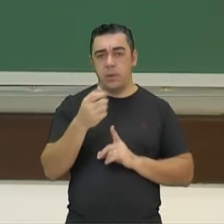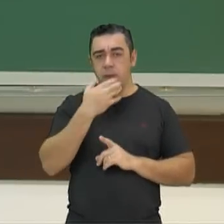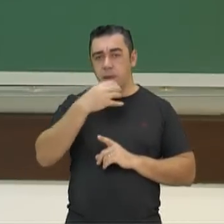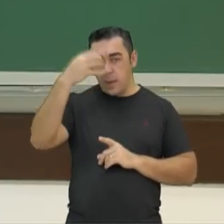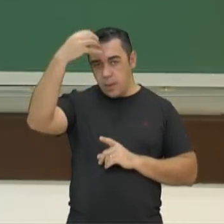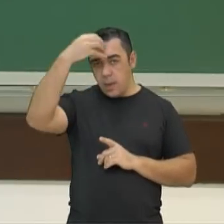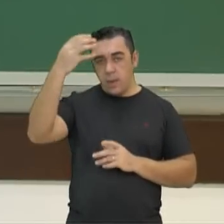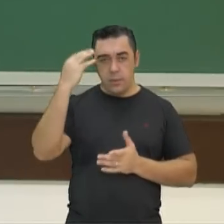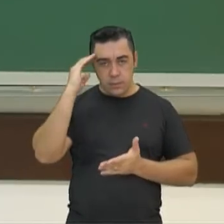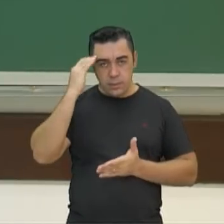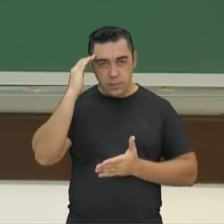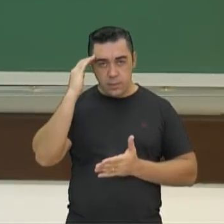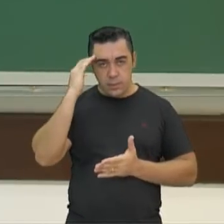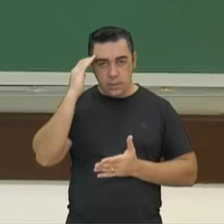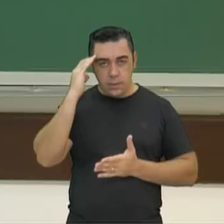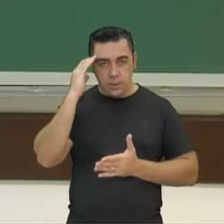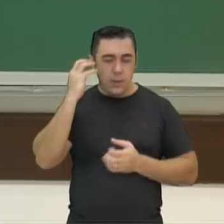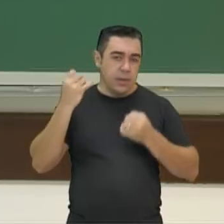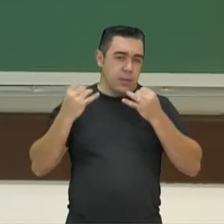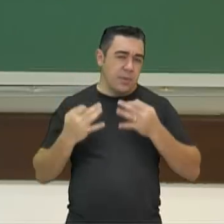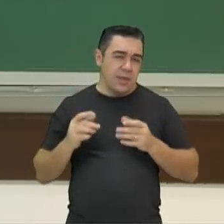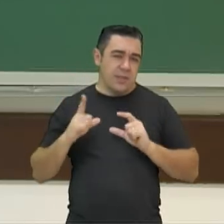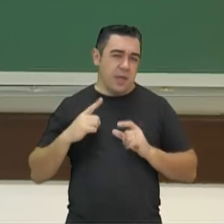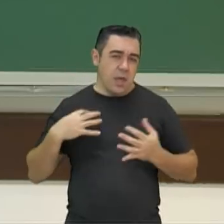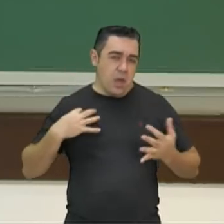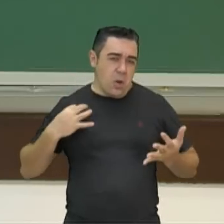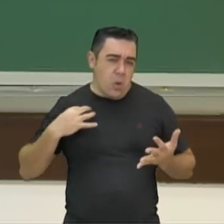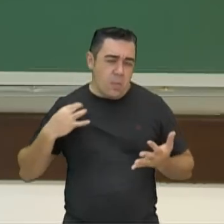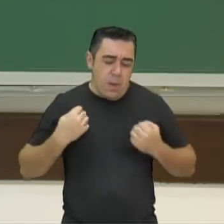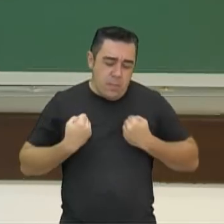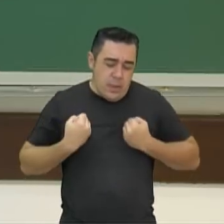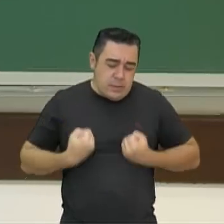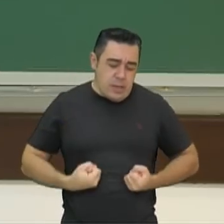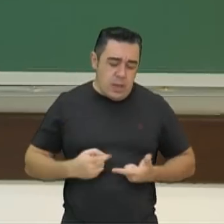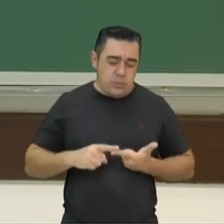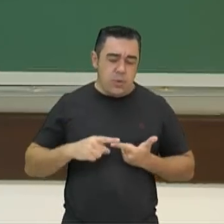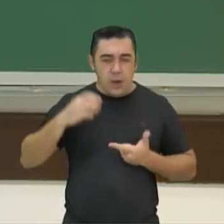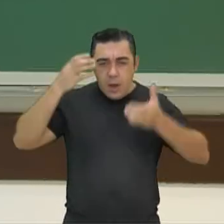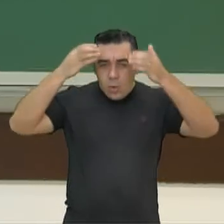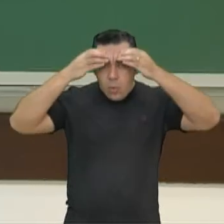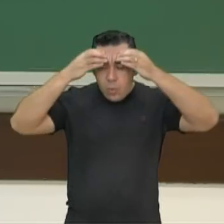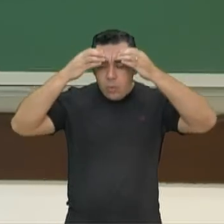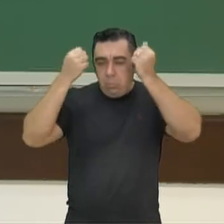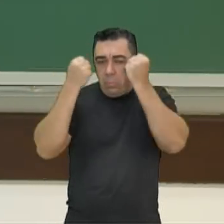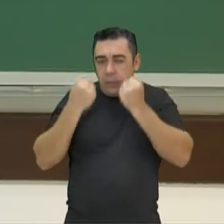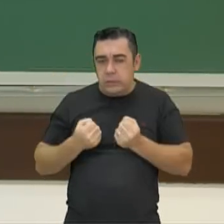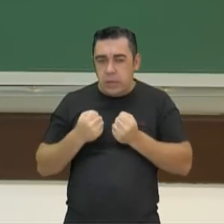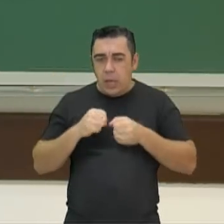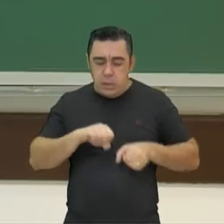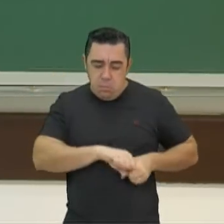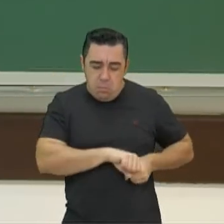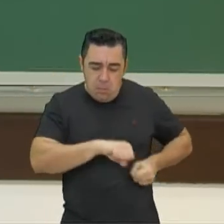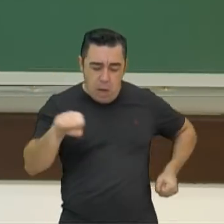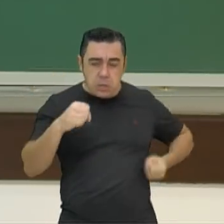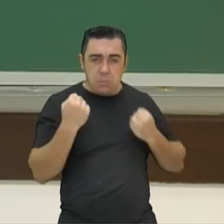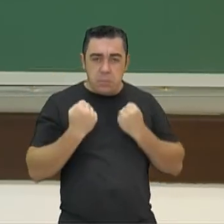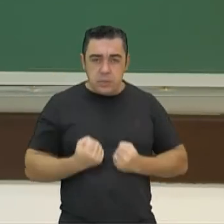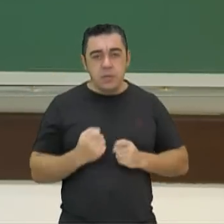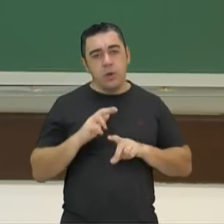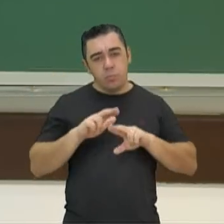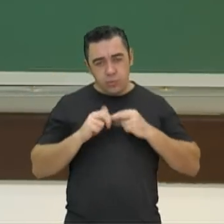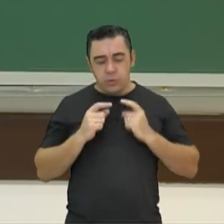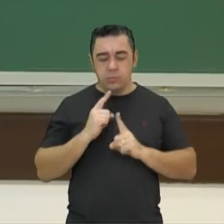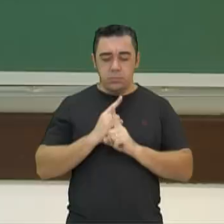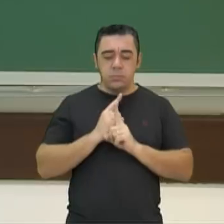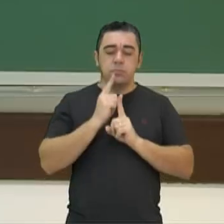muito pesada, a coroa dele e a capa é muito pesada, por isso que ele só anda uma casa de cada vez. A espada dele é muito grande, então ele só anda uma